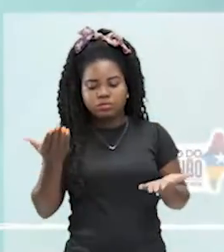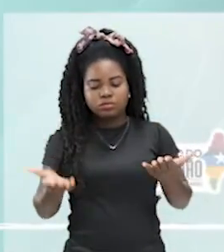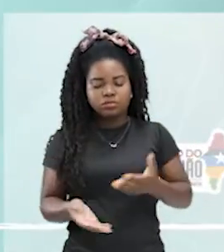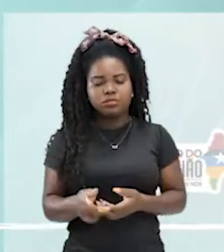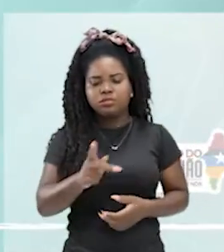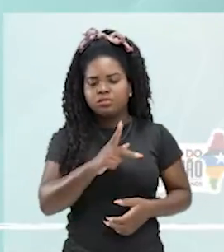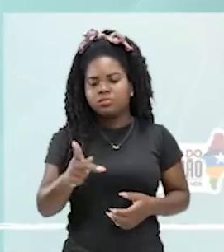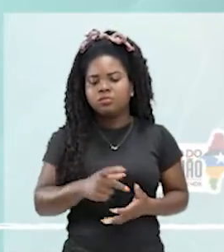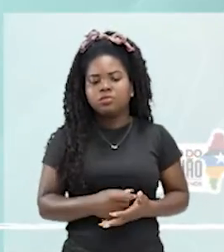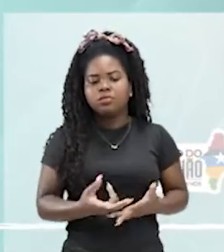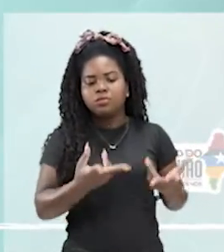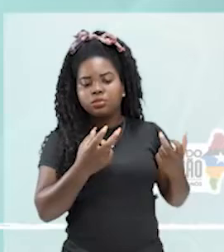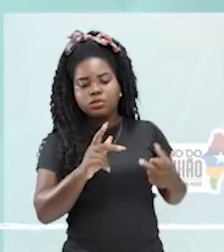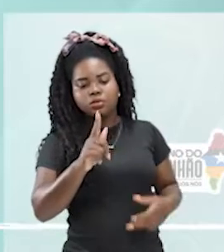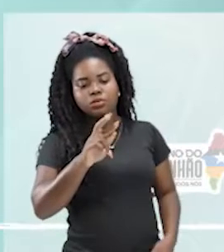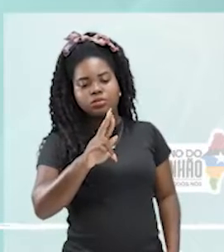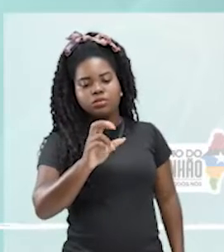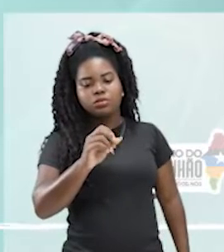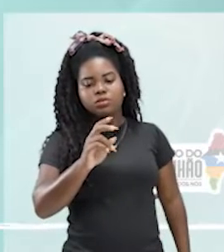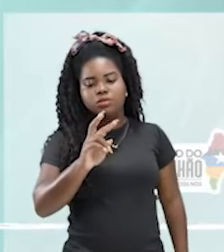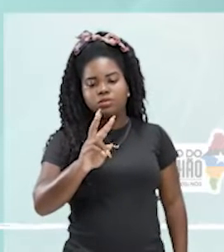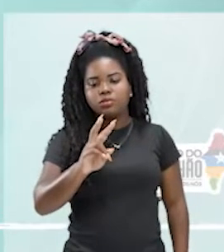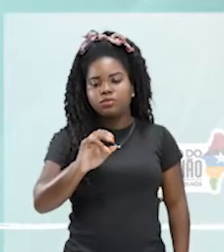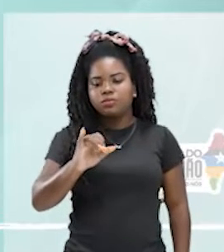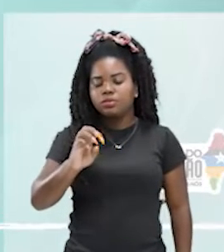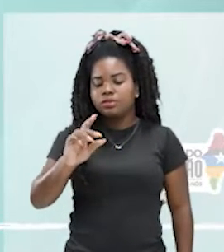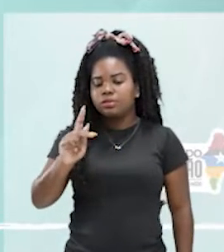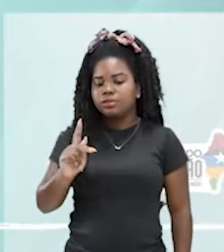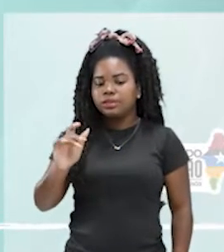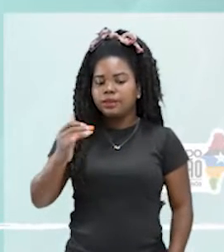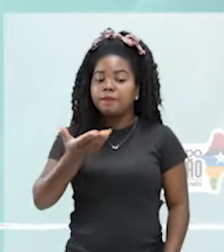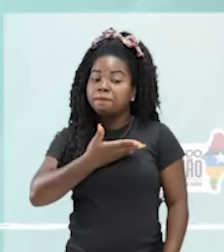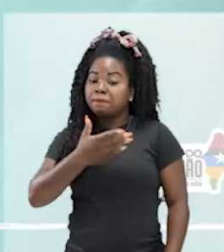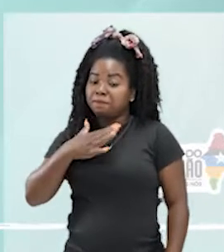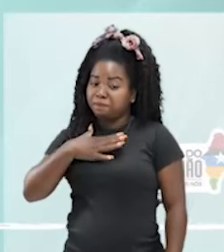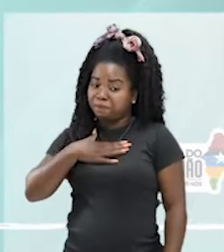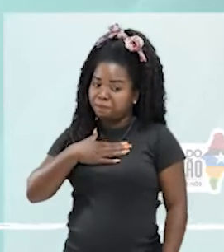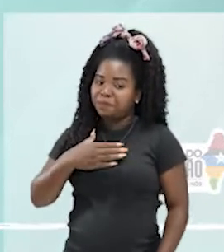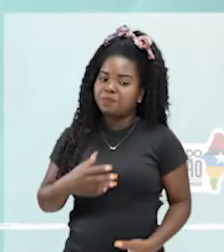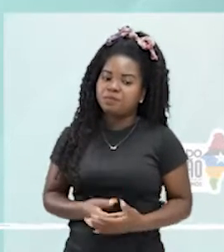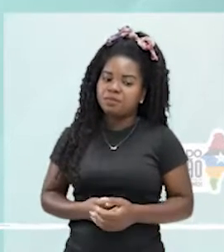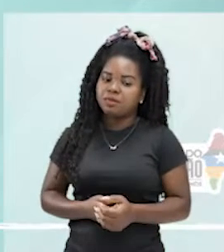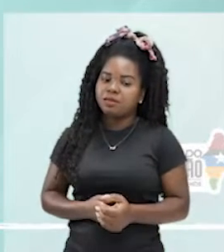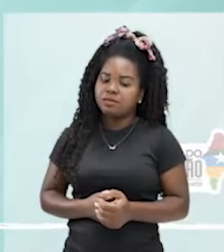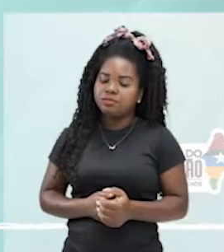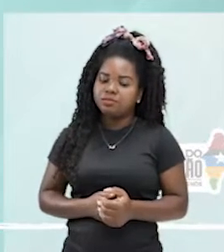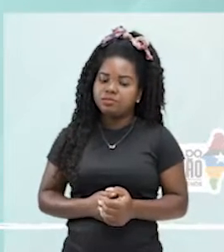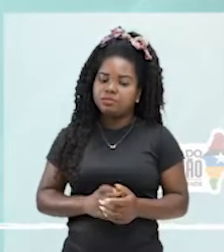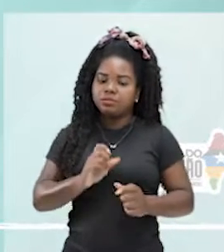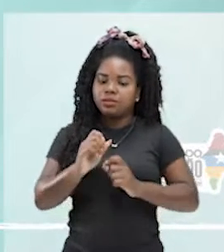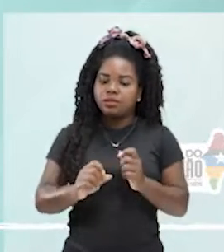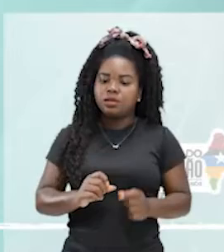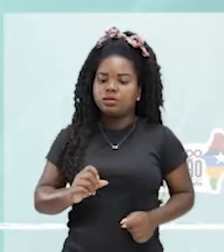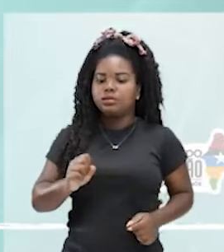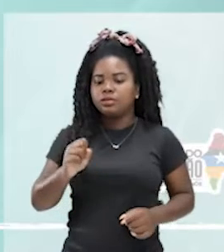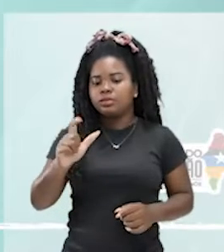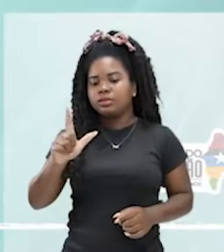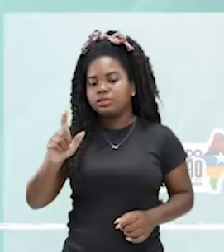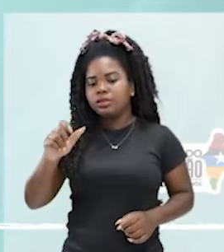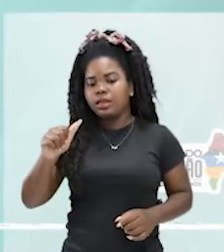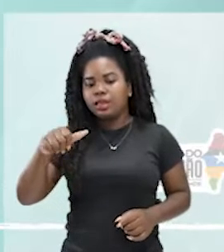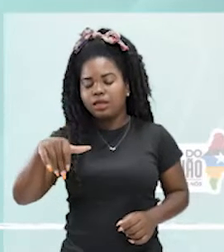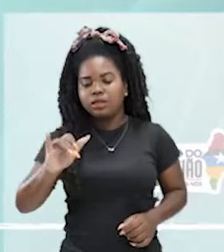eu me identifico mais com Grotowski, né? Um amigo meu. A minha linha é mais Brecht, né? A minha linha é Stanislavski